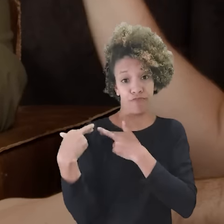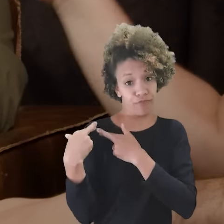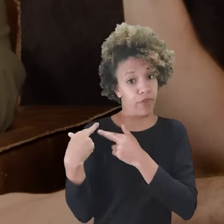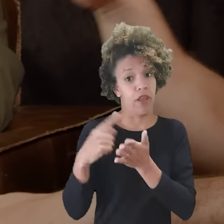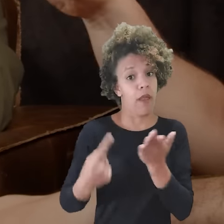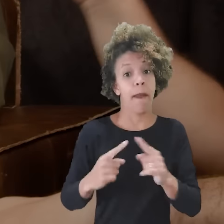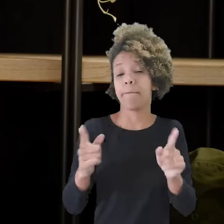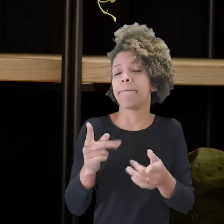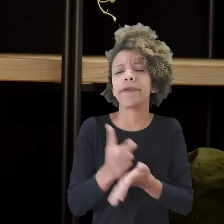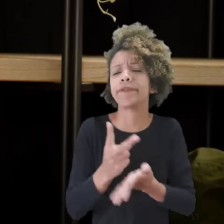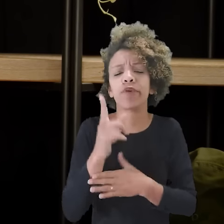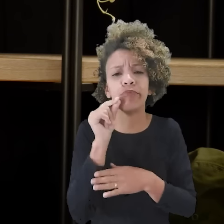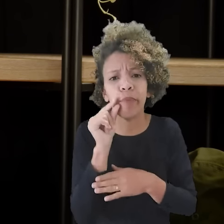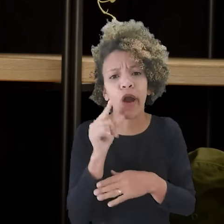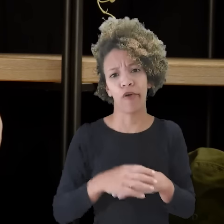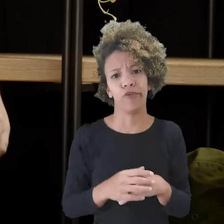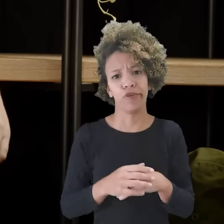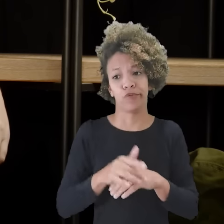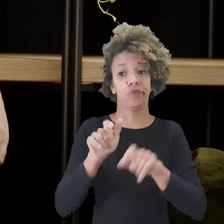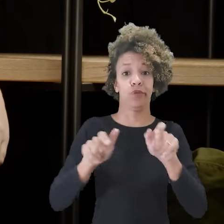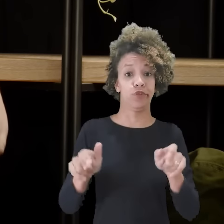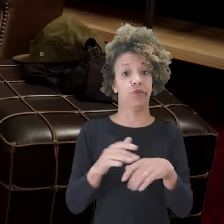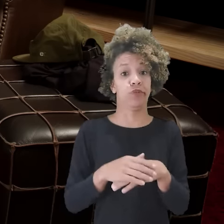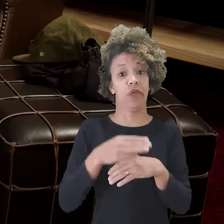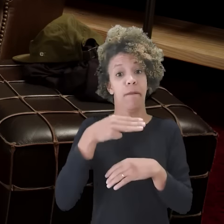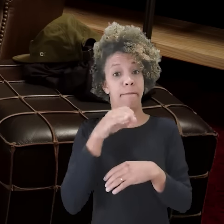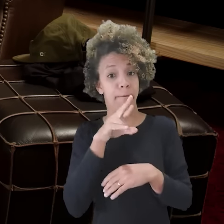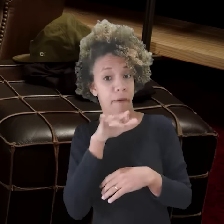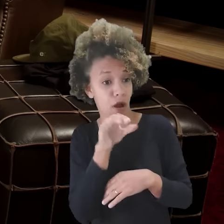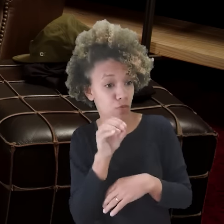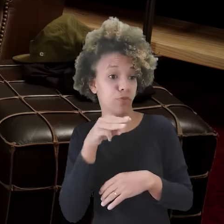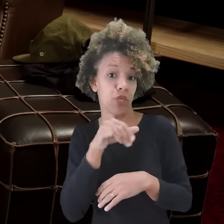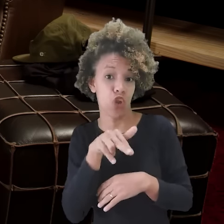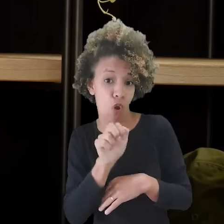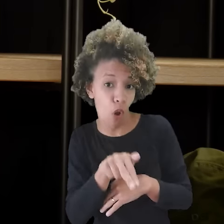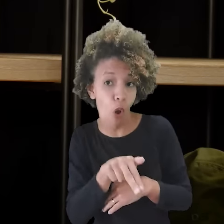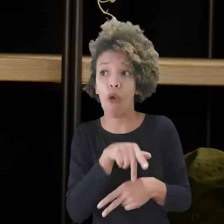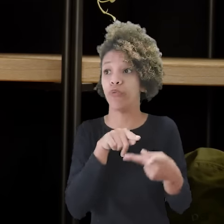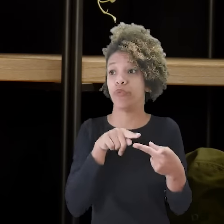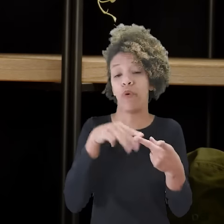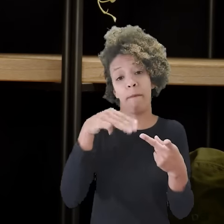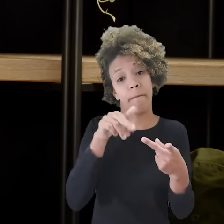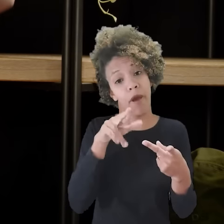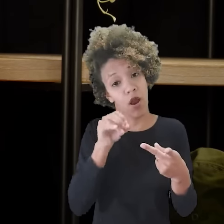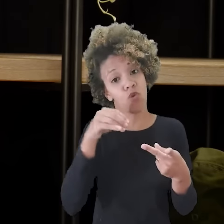mas tá sempre fumando maconha com pessoas tipo Marcos Mion o Marcos